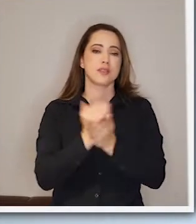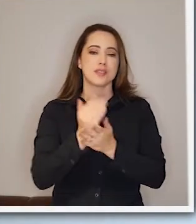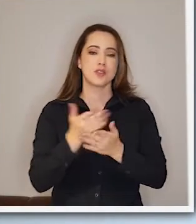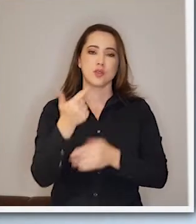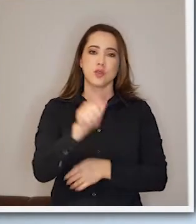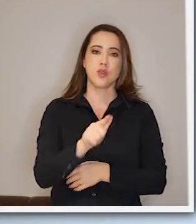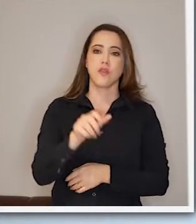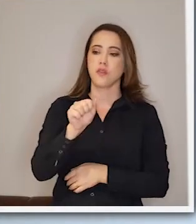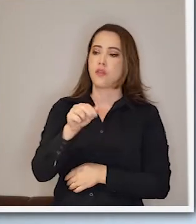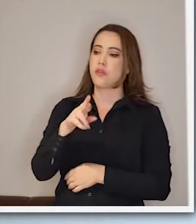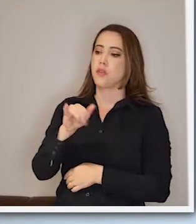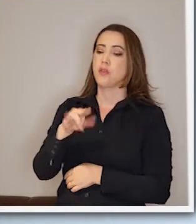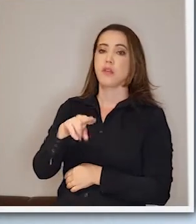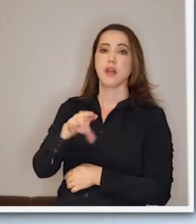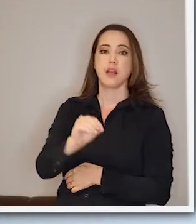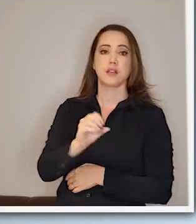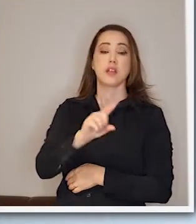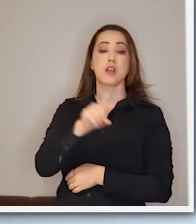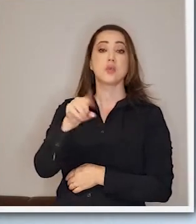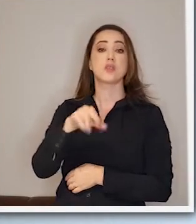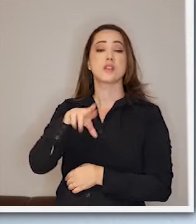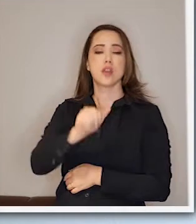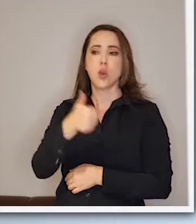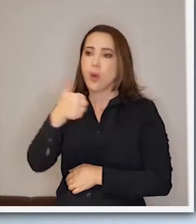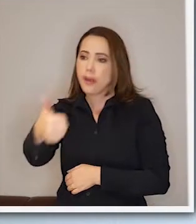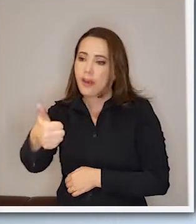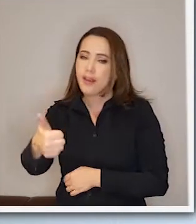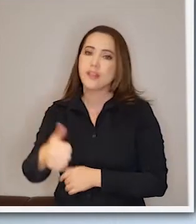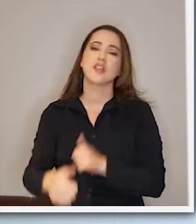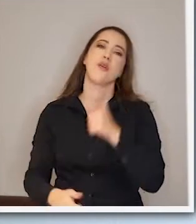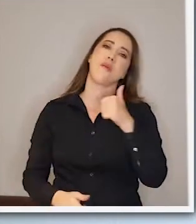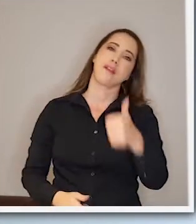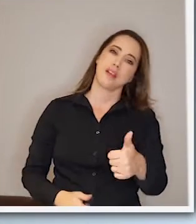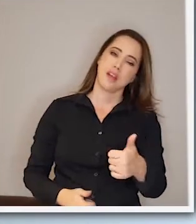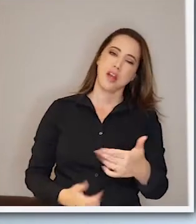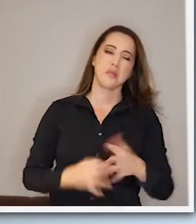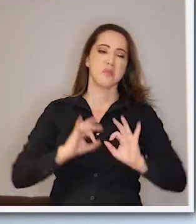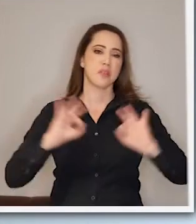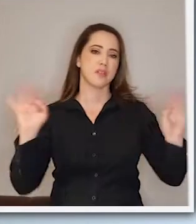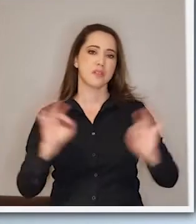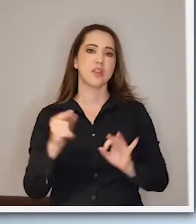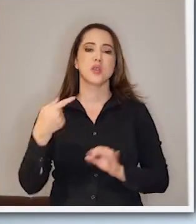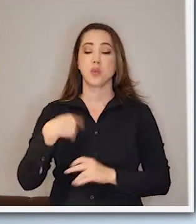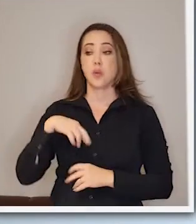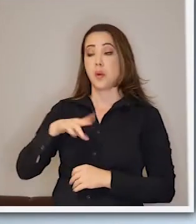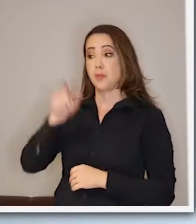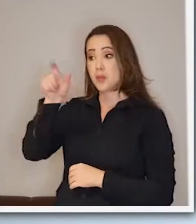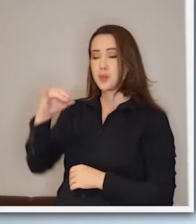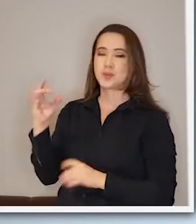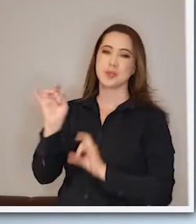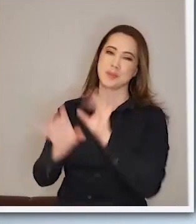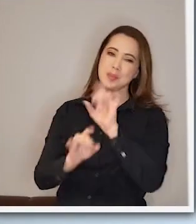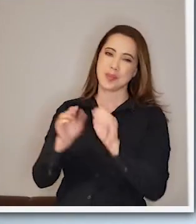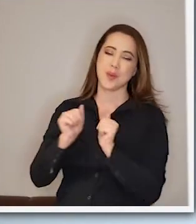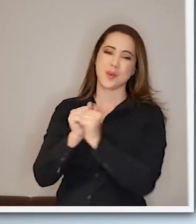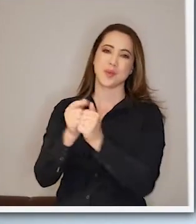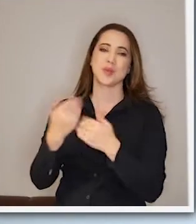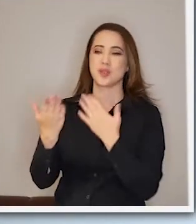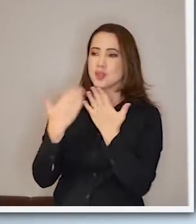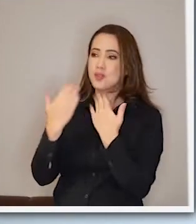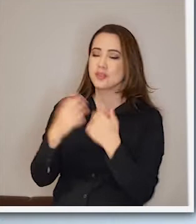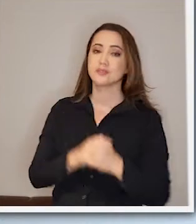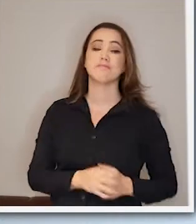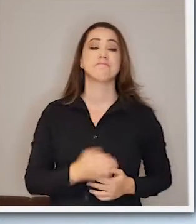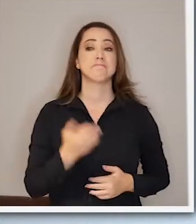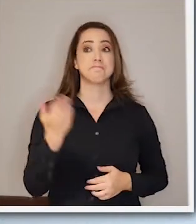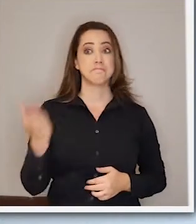tudo tranquilo? Tudo tranquilo, Bruno. Mais um convidado especial, né? Com certeza. Conosco aqui. Mais um bate-papo aí.